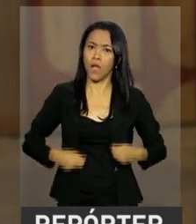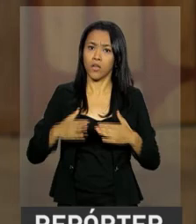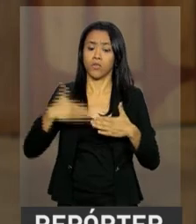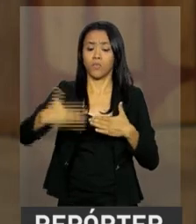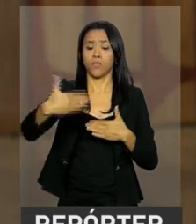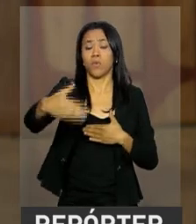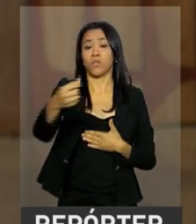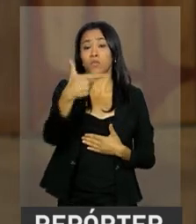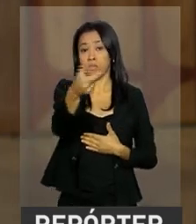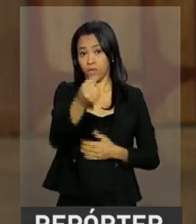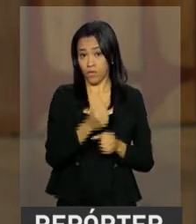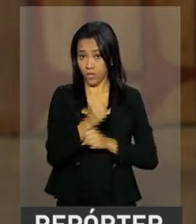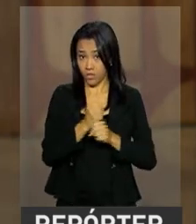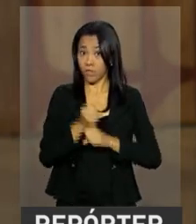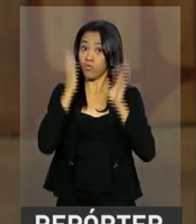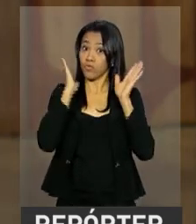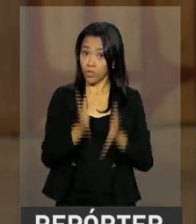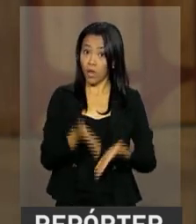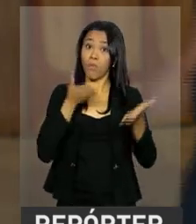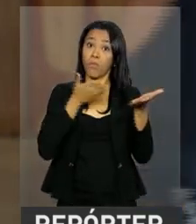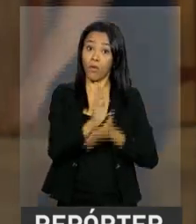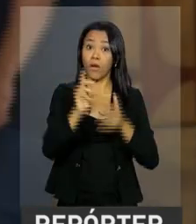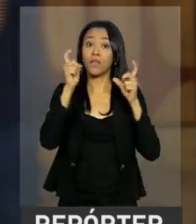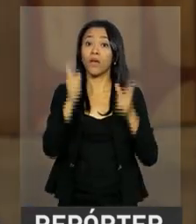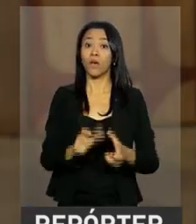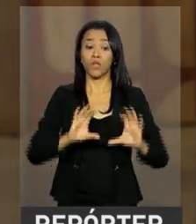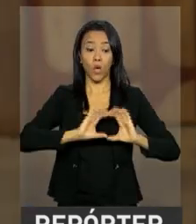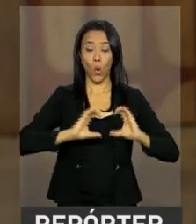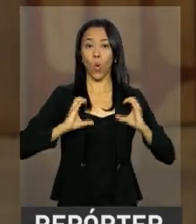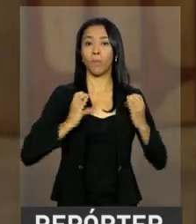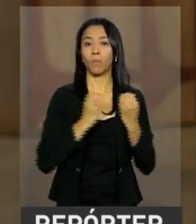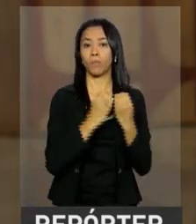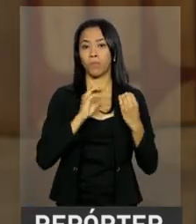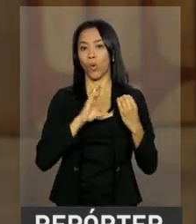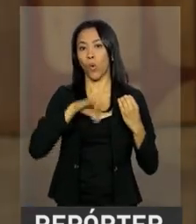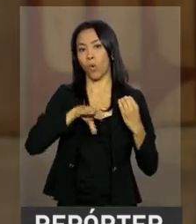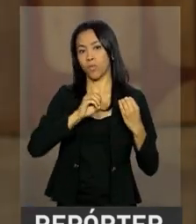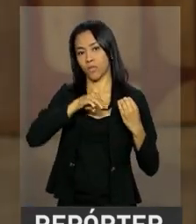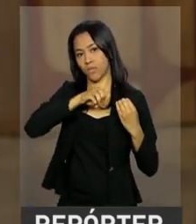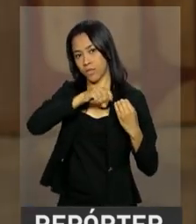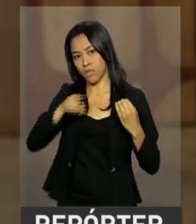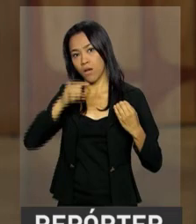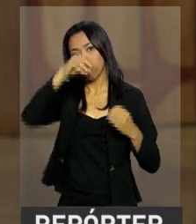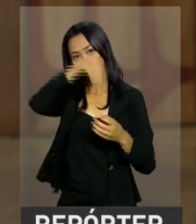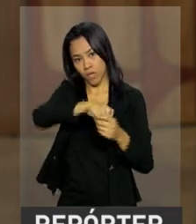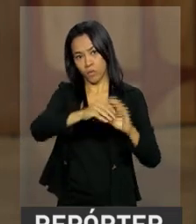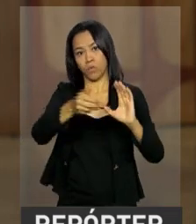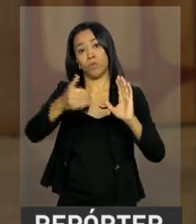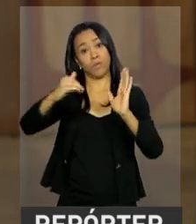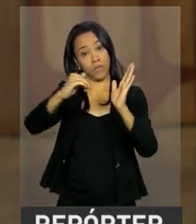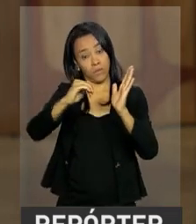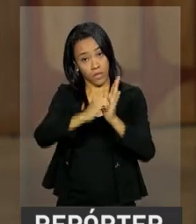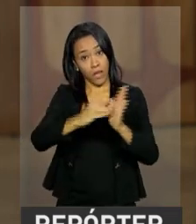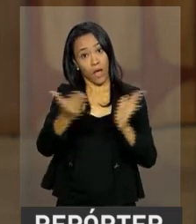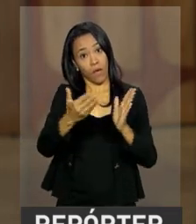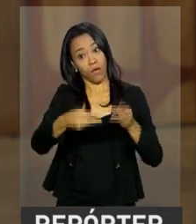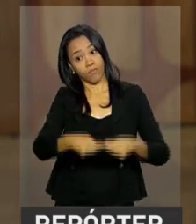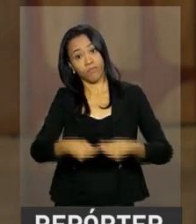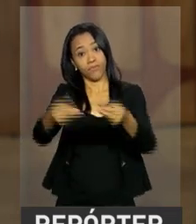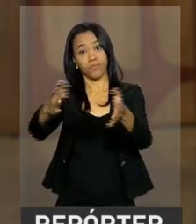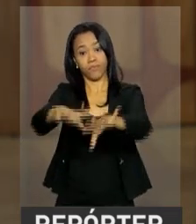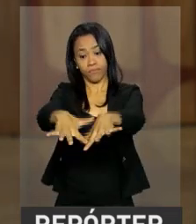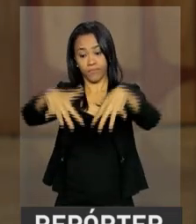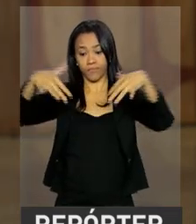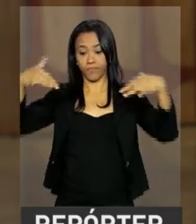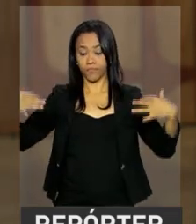próximos 20 anos. Ela foi aprovada na Comissão de Constituição e Justiça do Senado. Agora ela segue para o plenário e deve ser